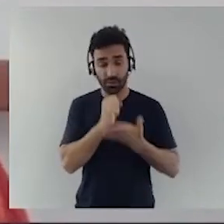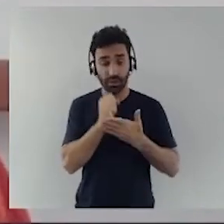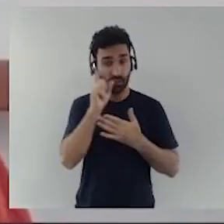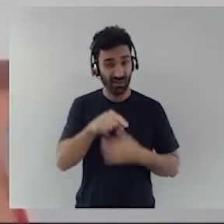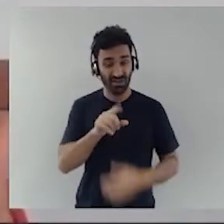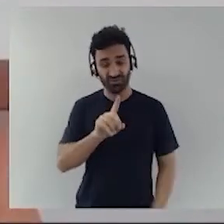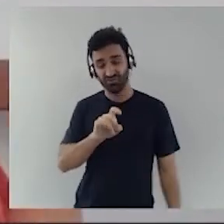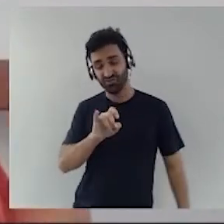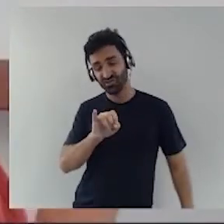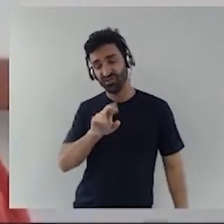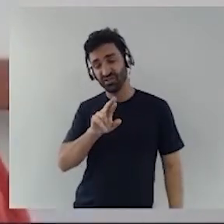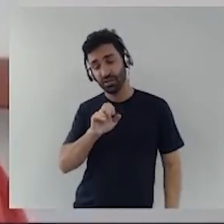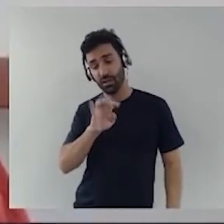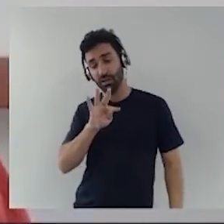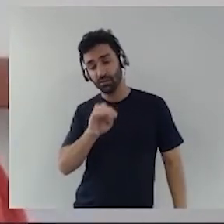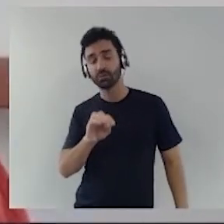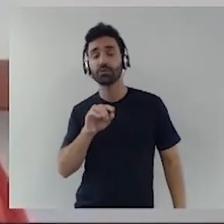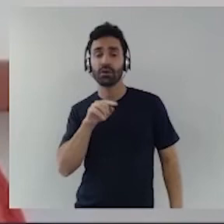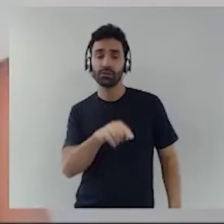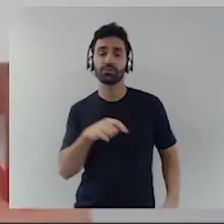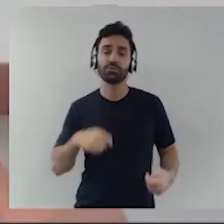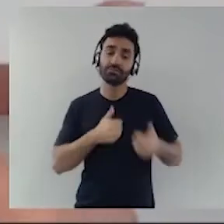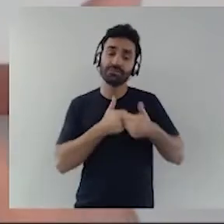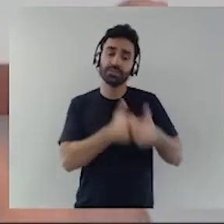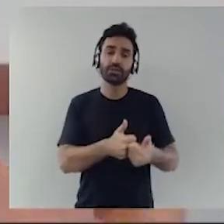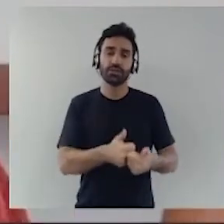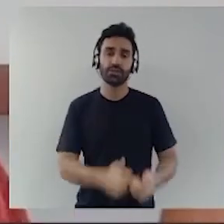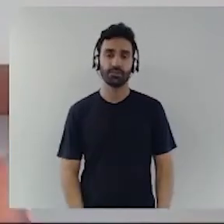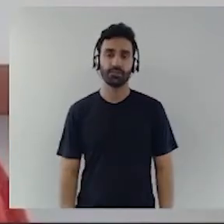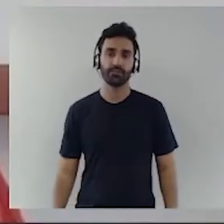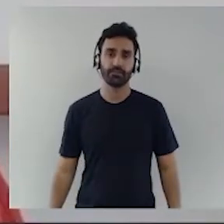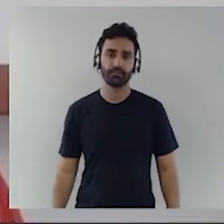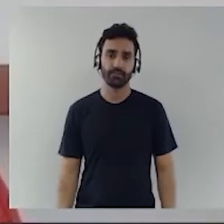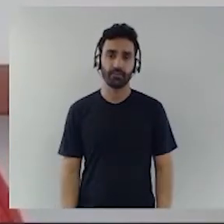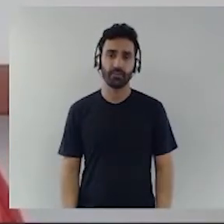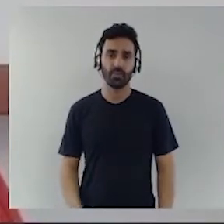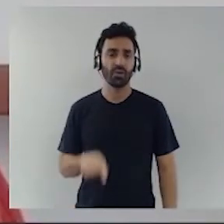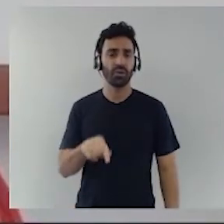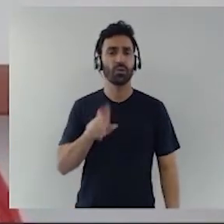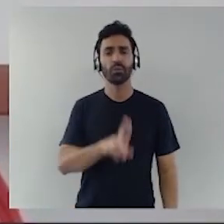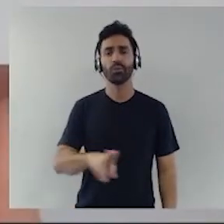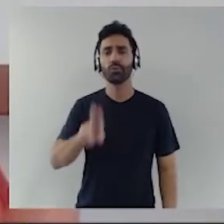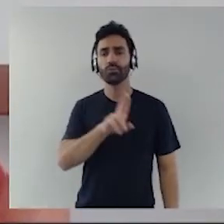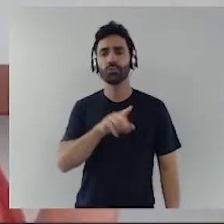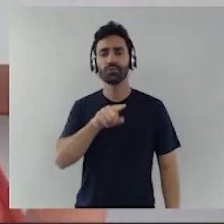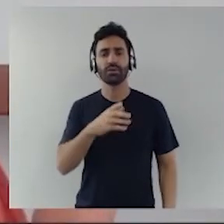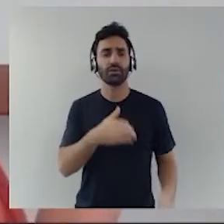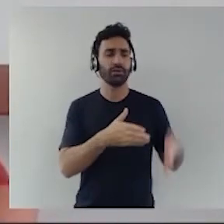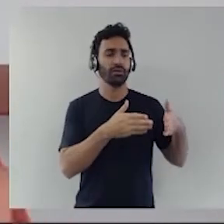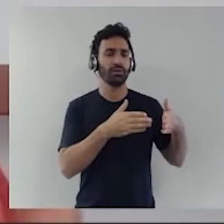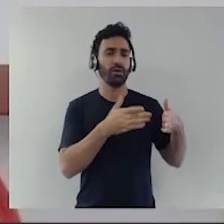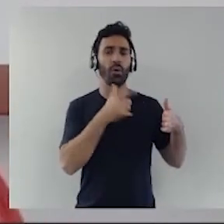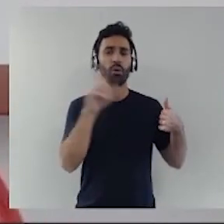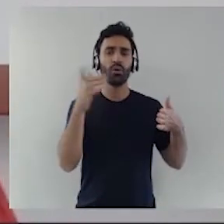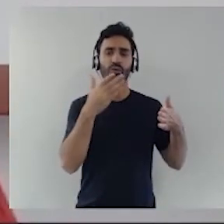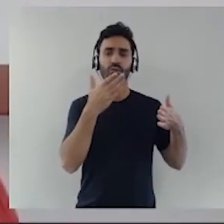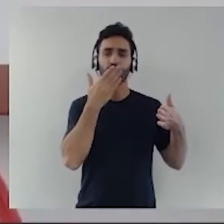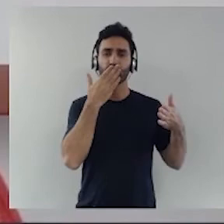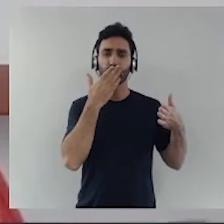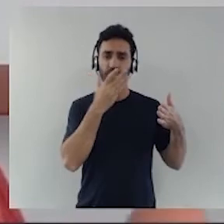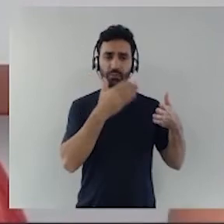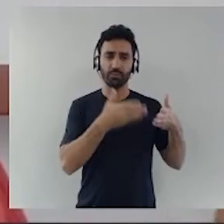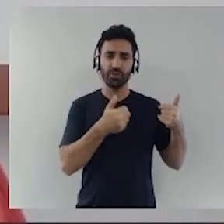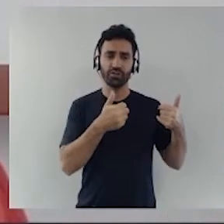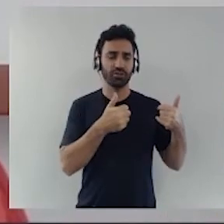é nesse caminho que deve ser seguido é ilegal o uso indevido da requisição ea